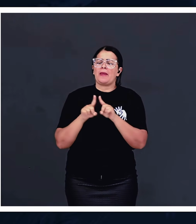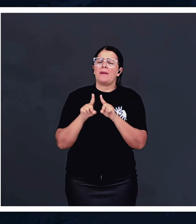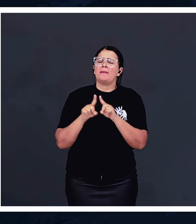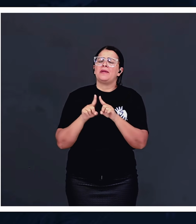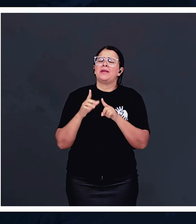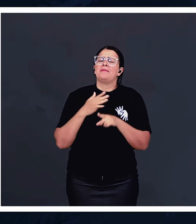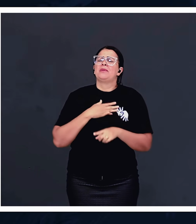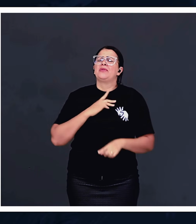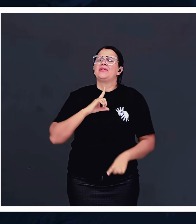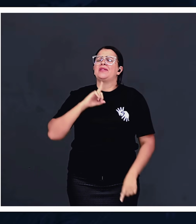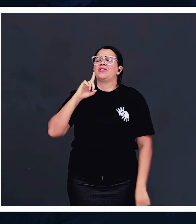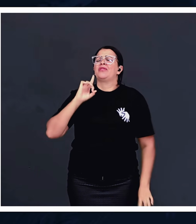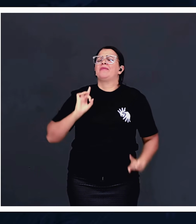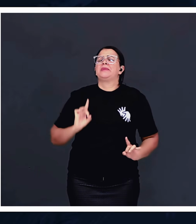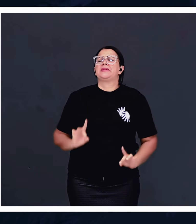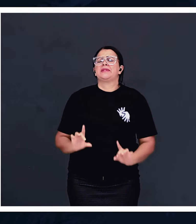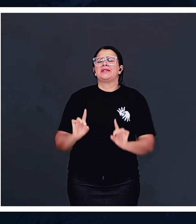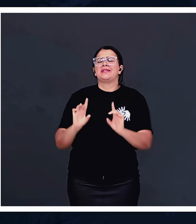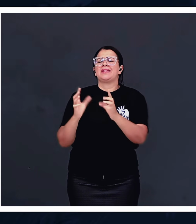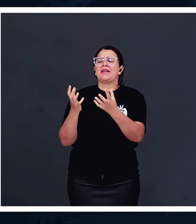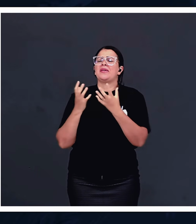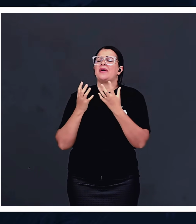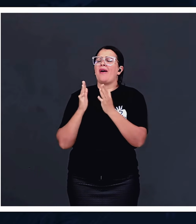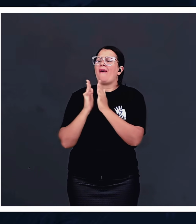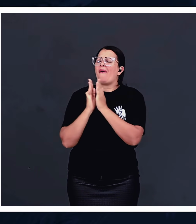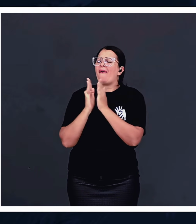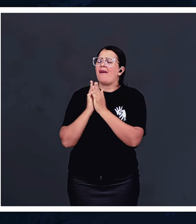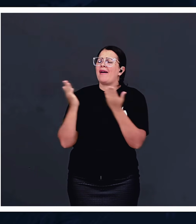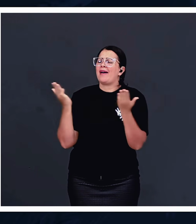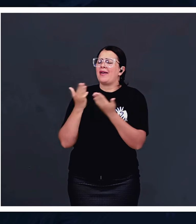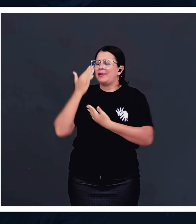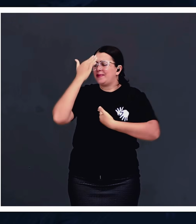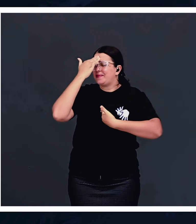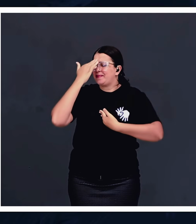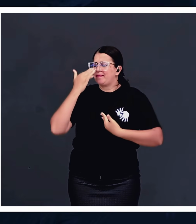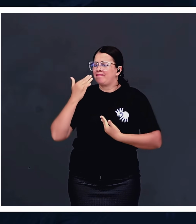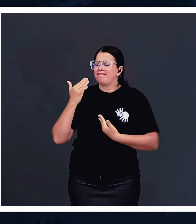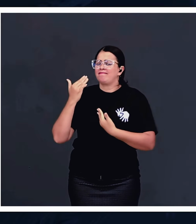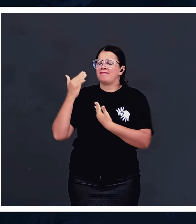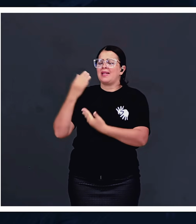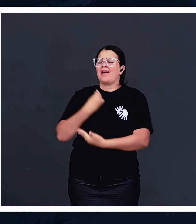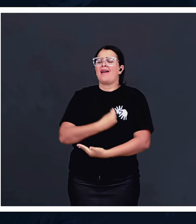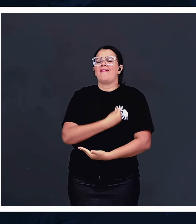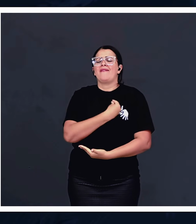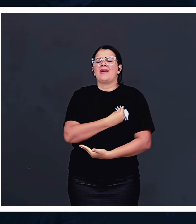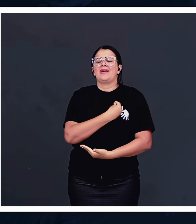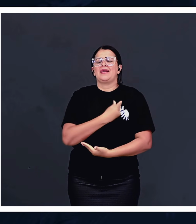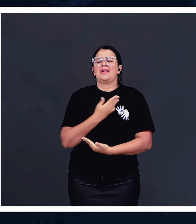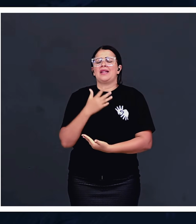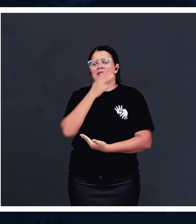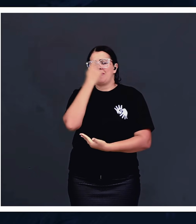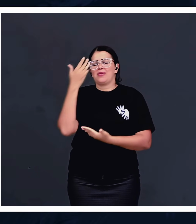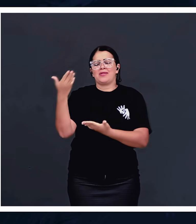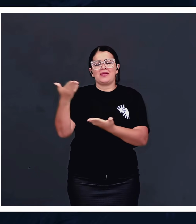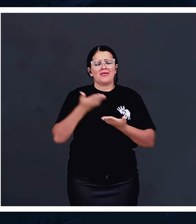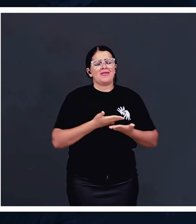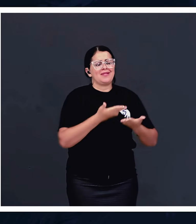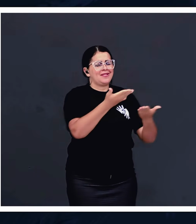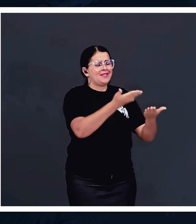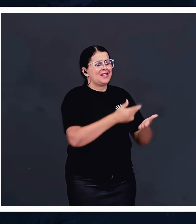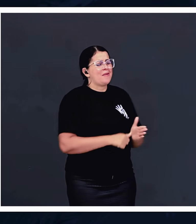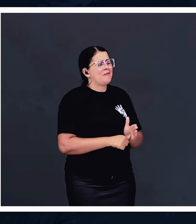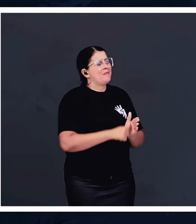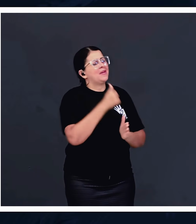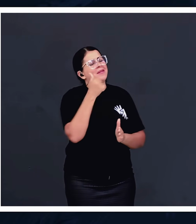uma forma muito especial, eu quero orar agradecendo pela vida deste visitante, que hoje, pela